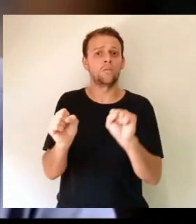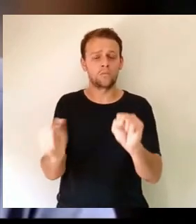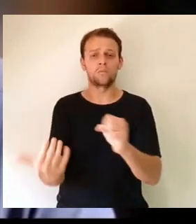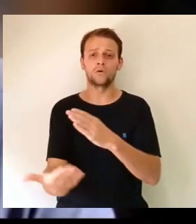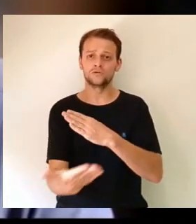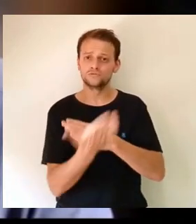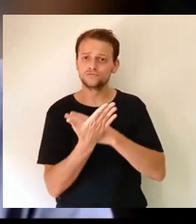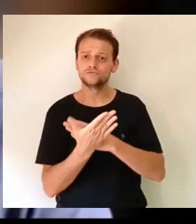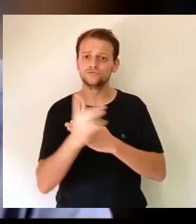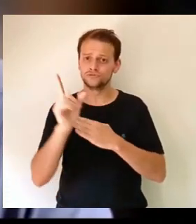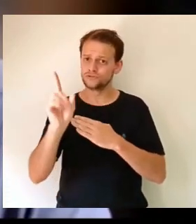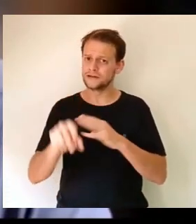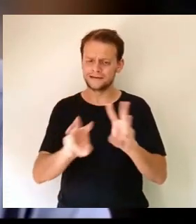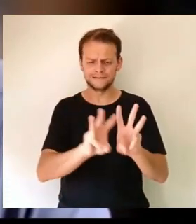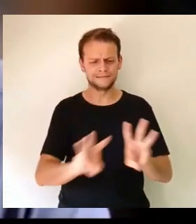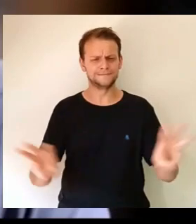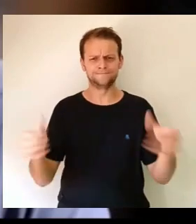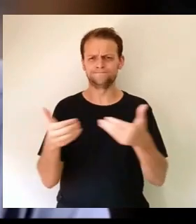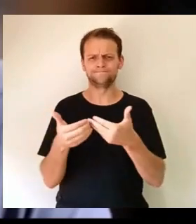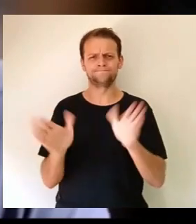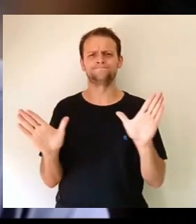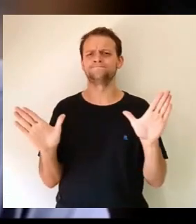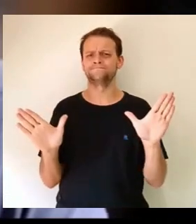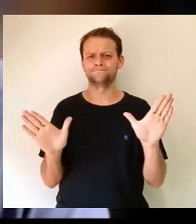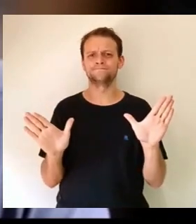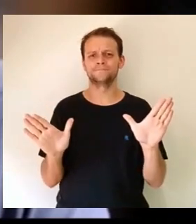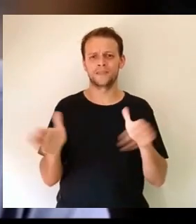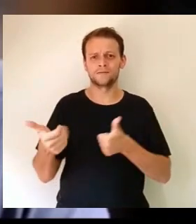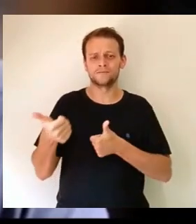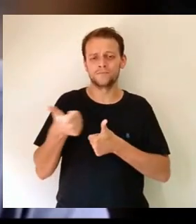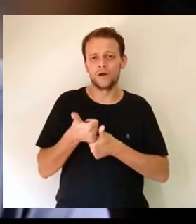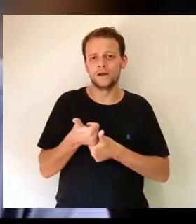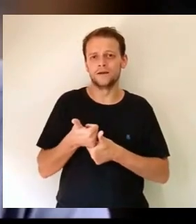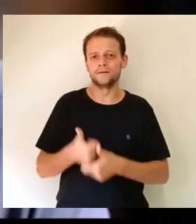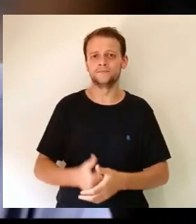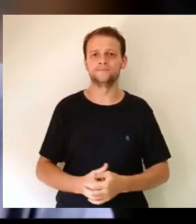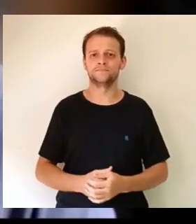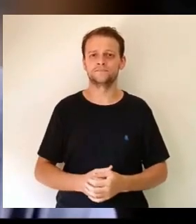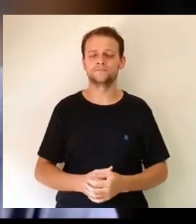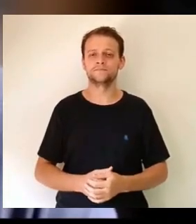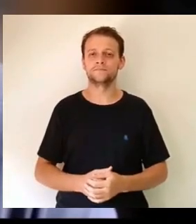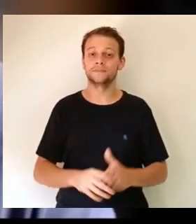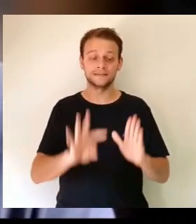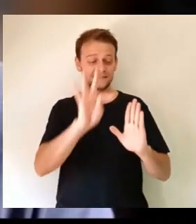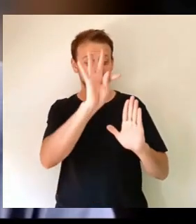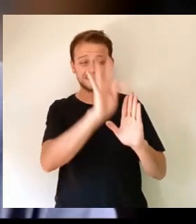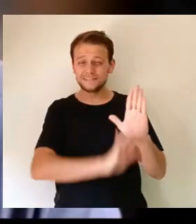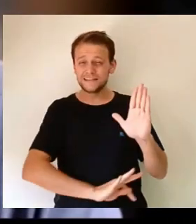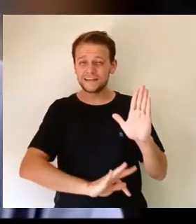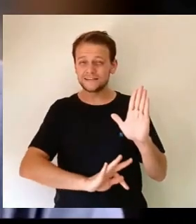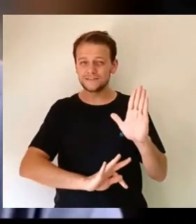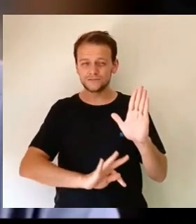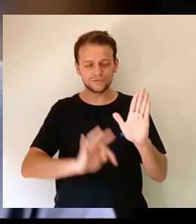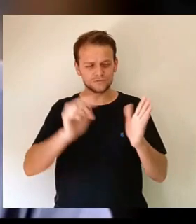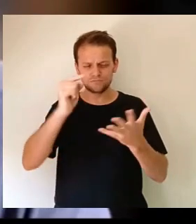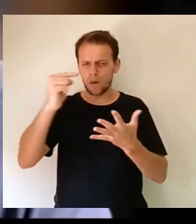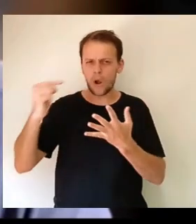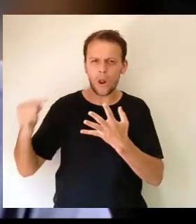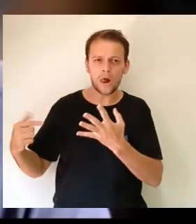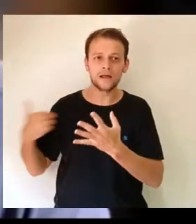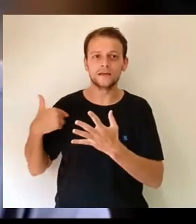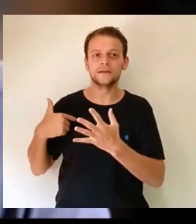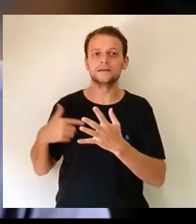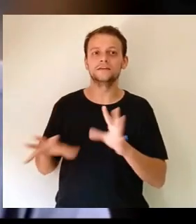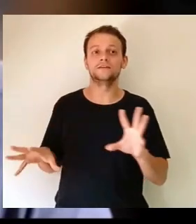algum dinheiro lá. Então, se você quiser ainda ajudar, ainda é um canal aberto para apoiar. E esses